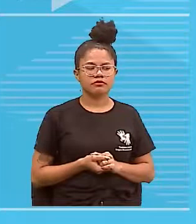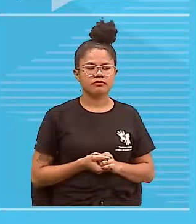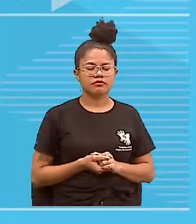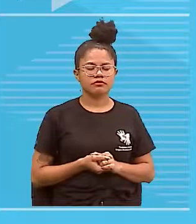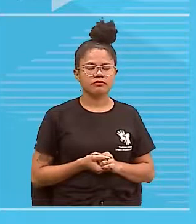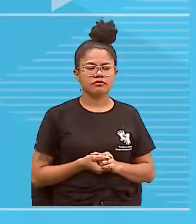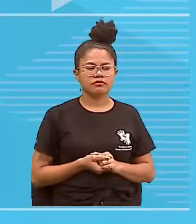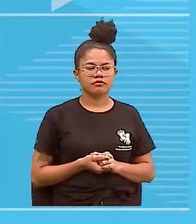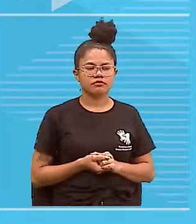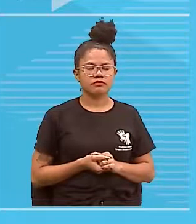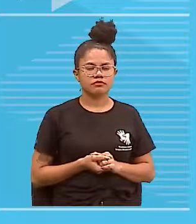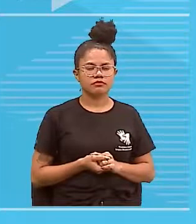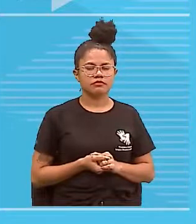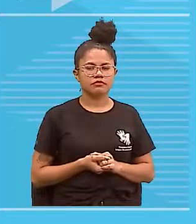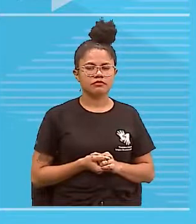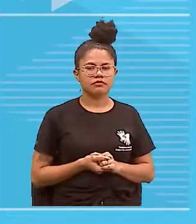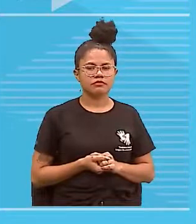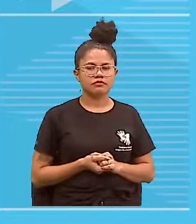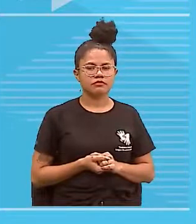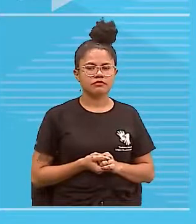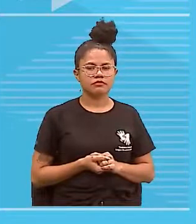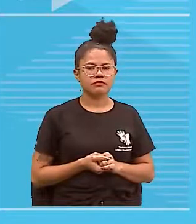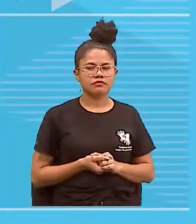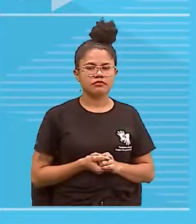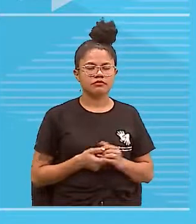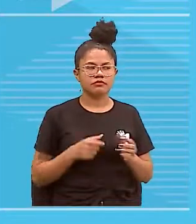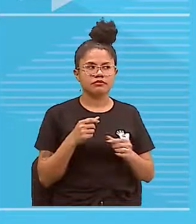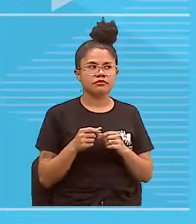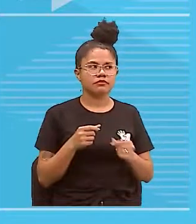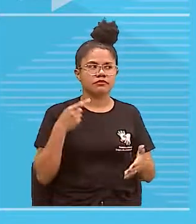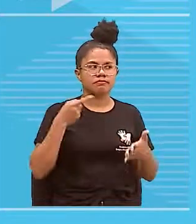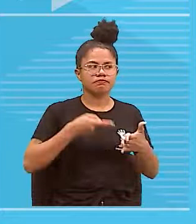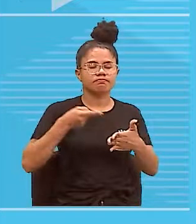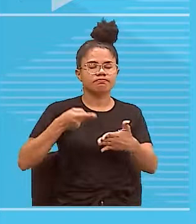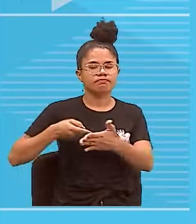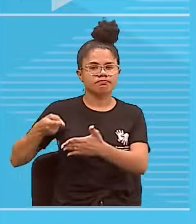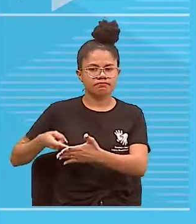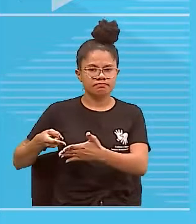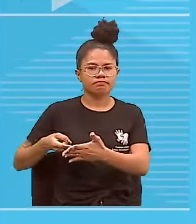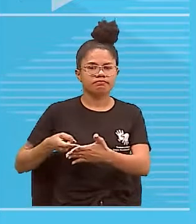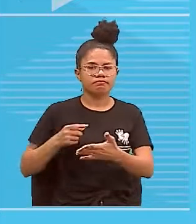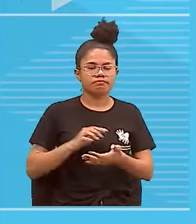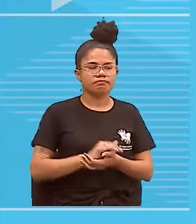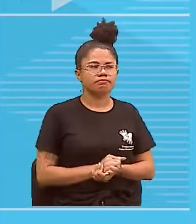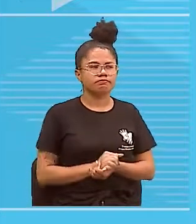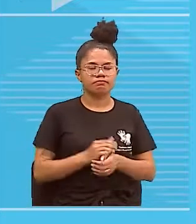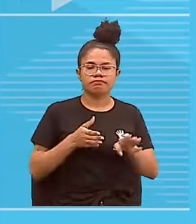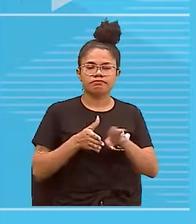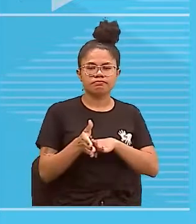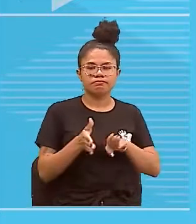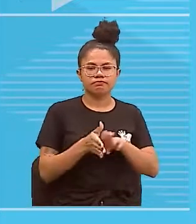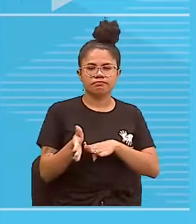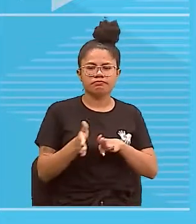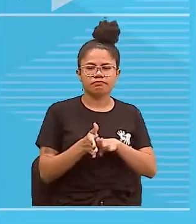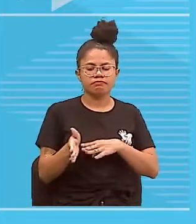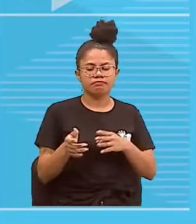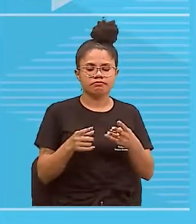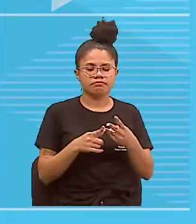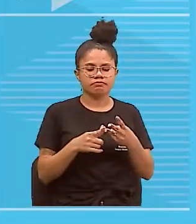um imperativo é uma ordem é um comando pedido